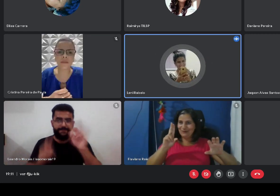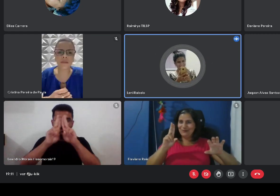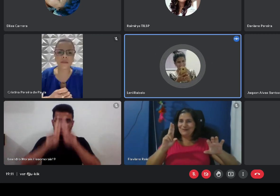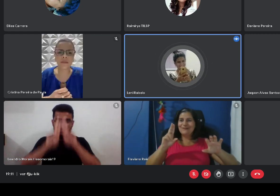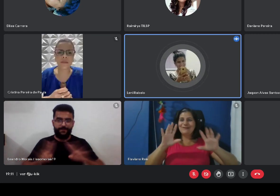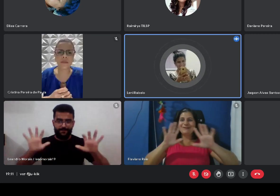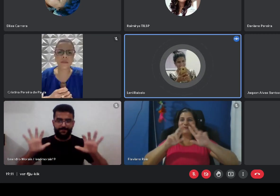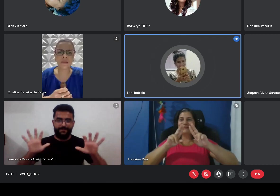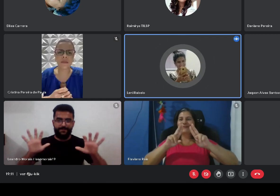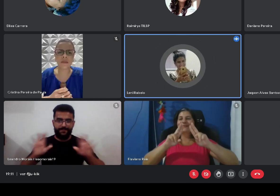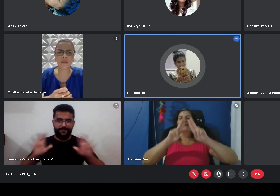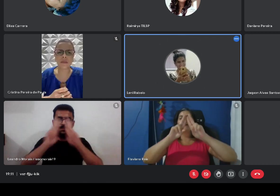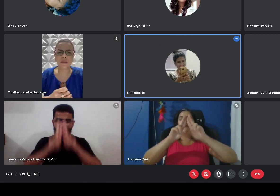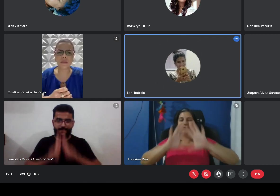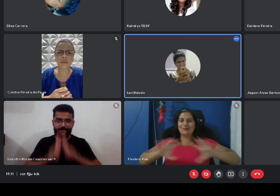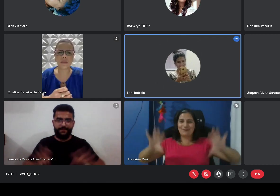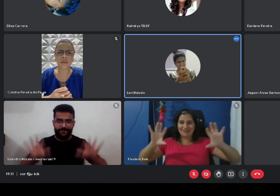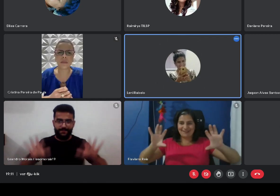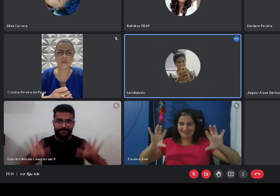A Universidade